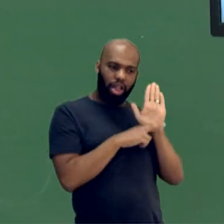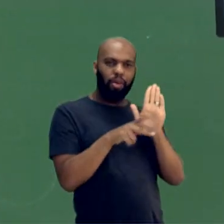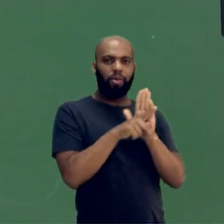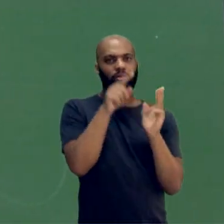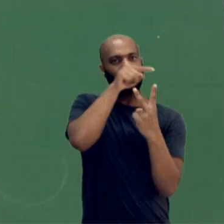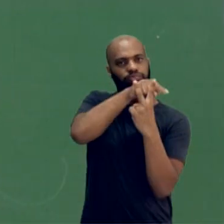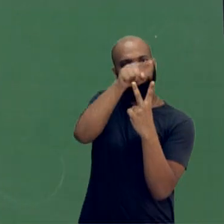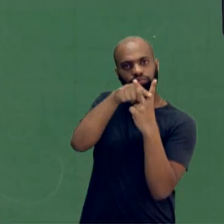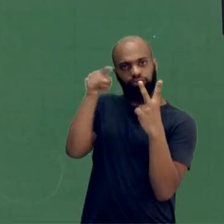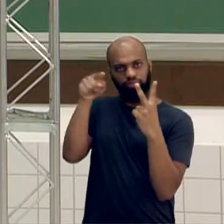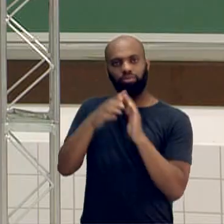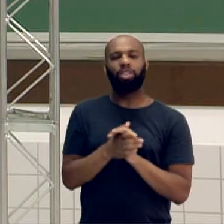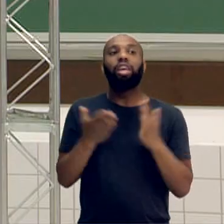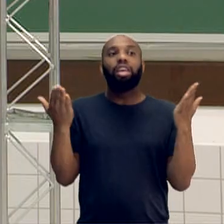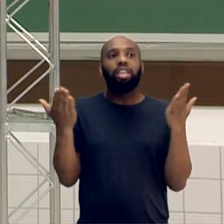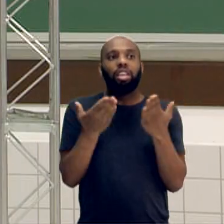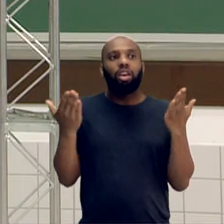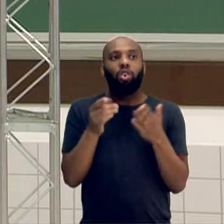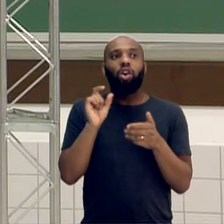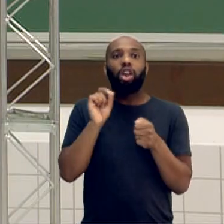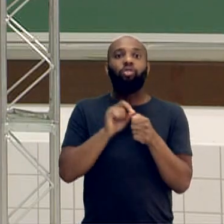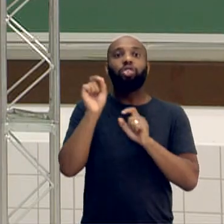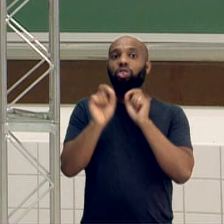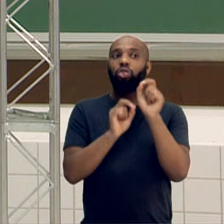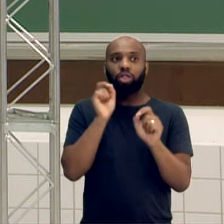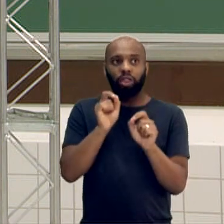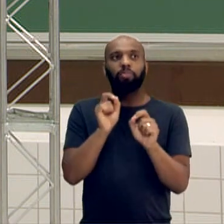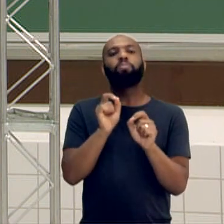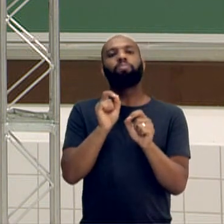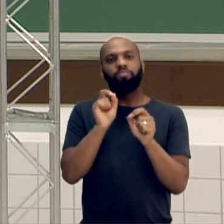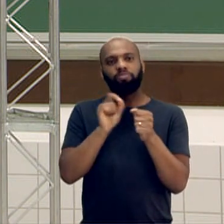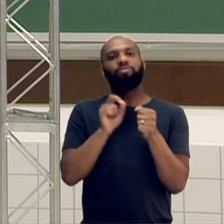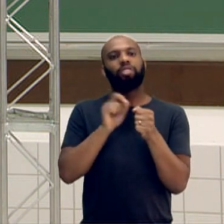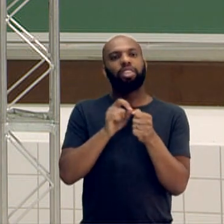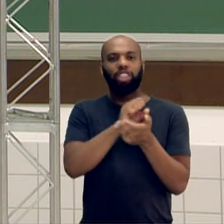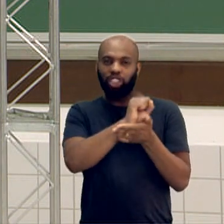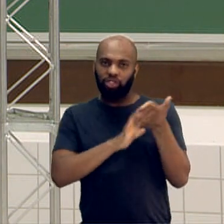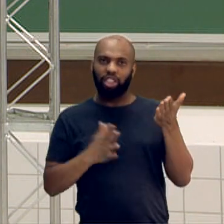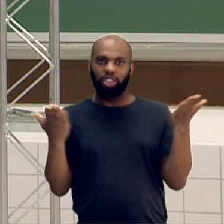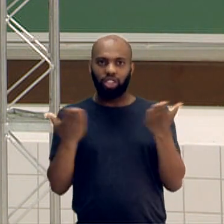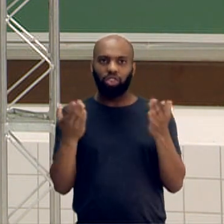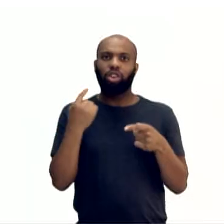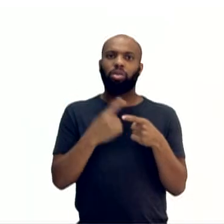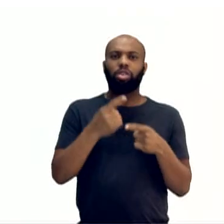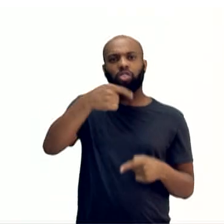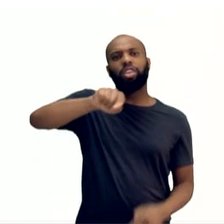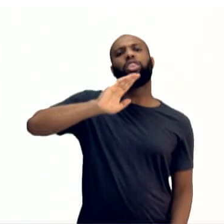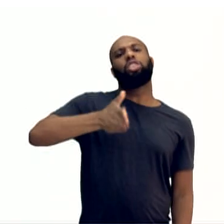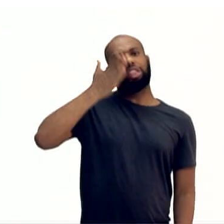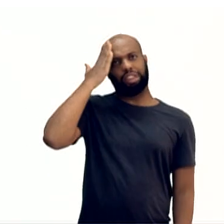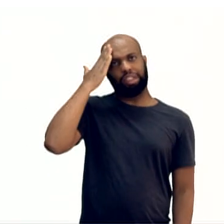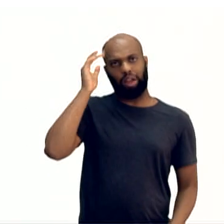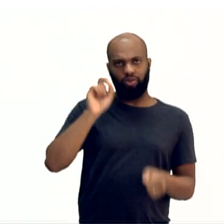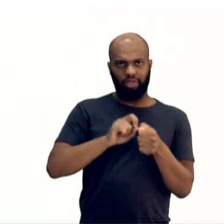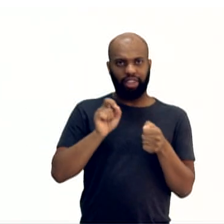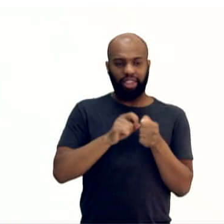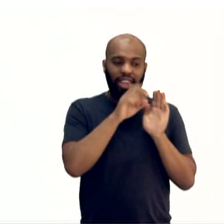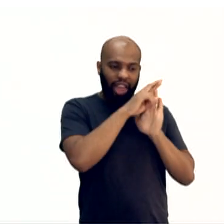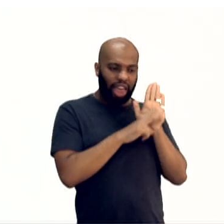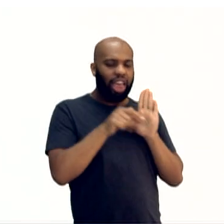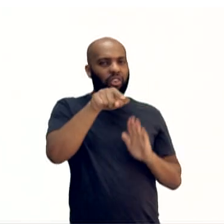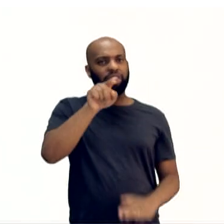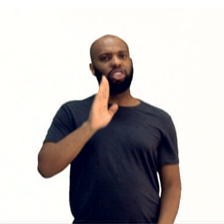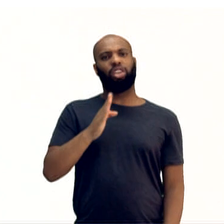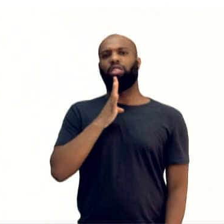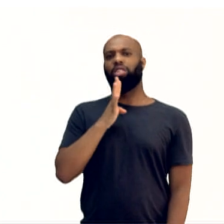certo? Então, agora resta-nos fazer esses exercícios, porque vocês já estão craques, essa propriedade